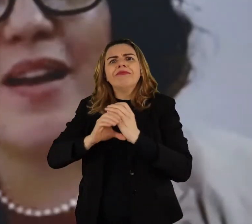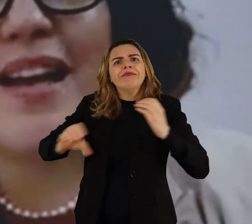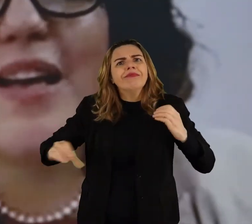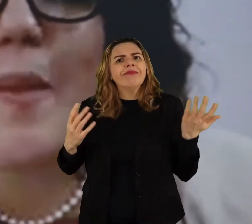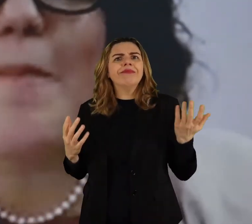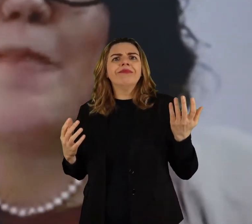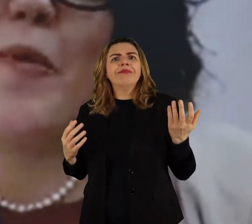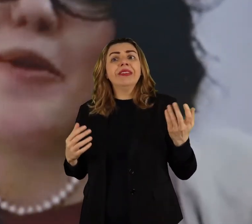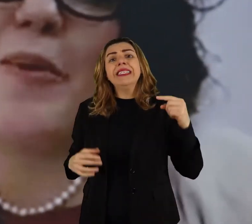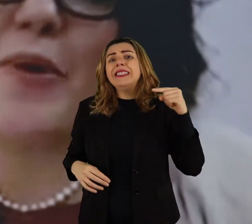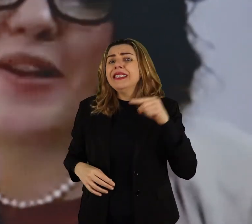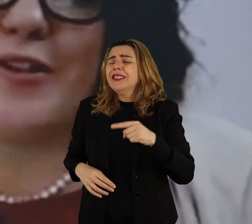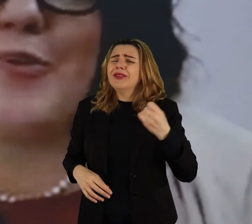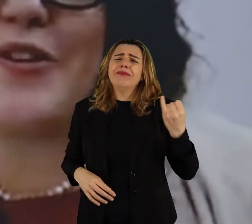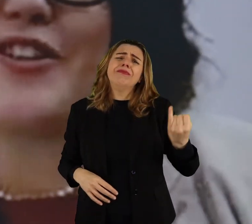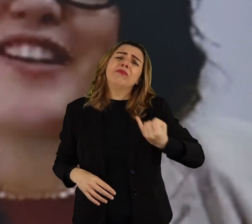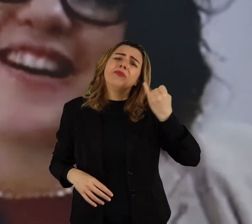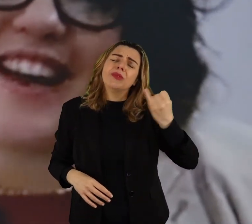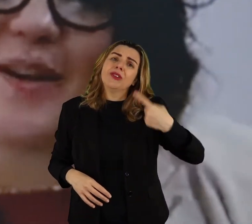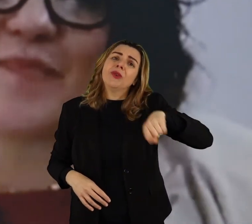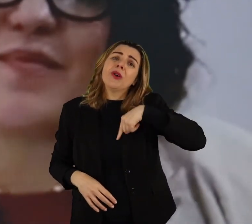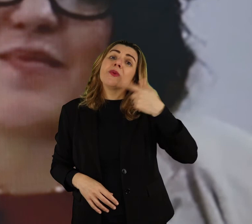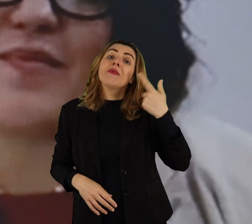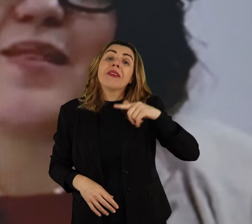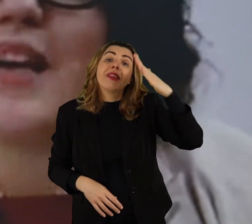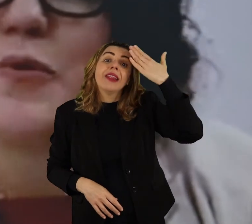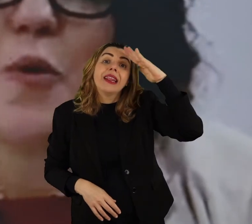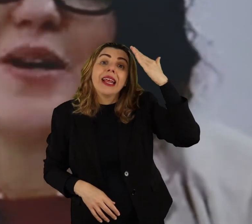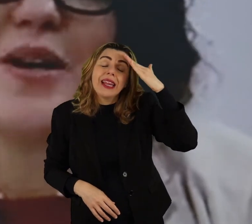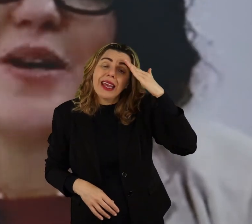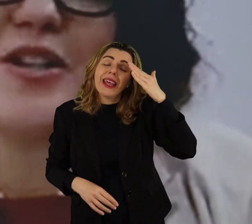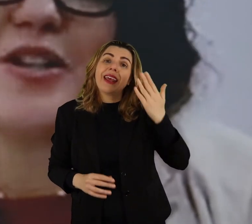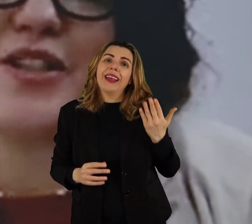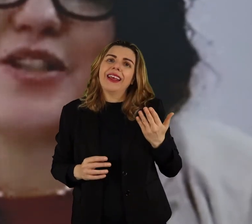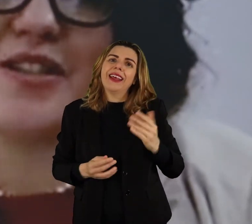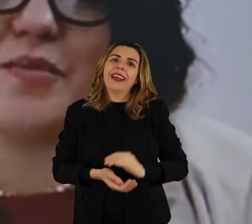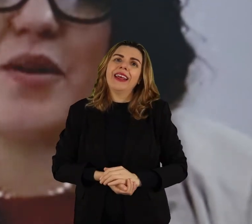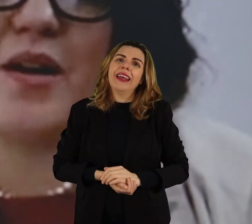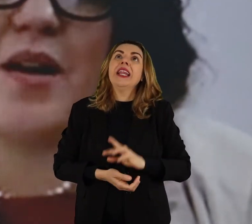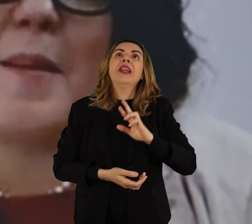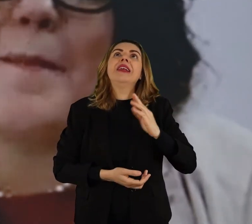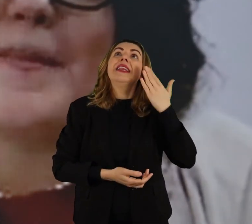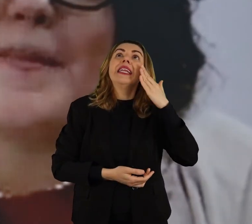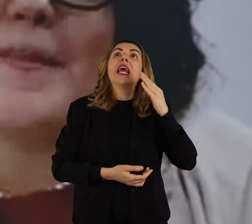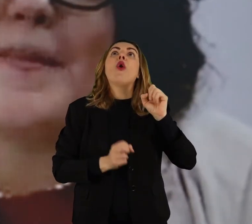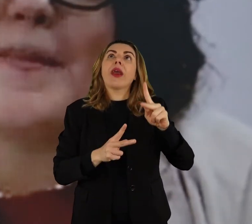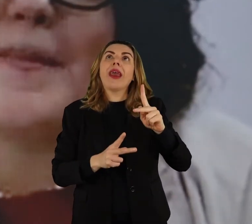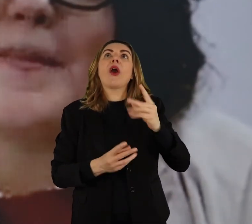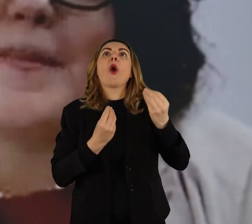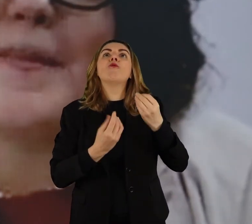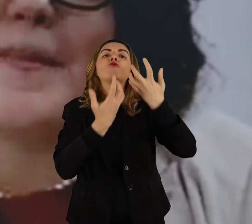básico. Isso é muito importante para a gente entender não só o machismo, mas